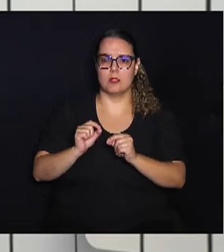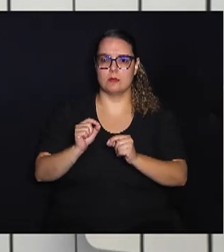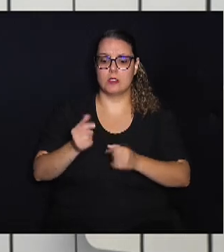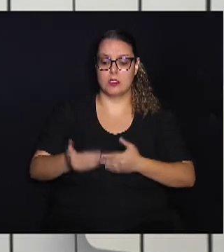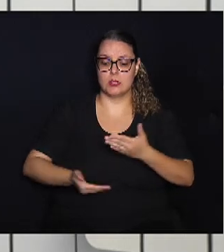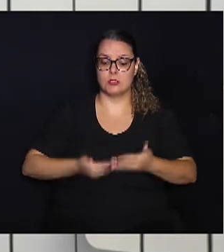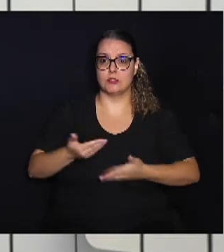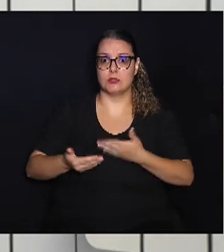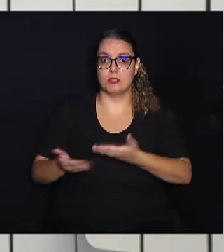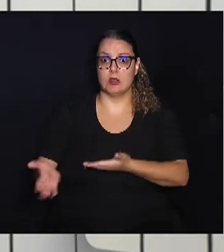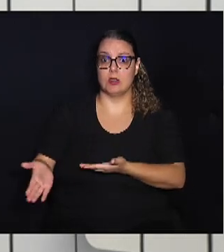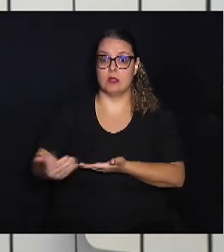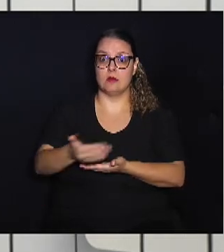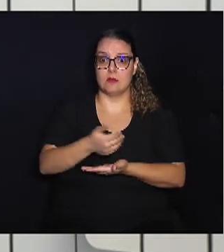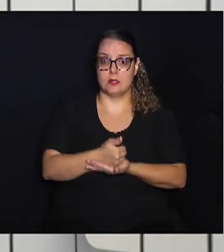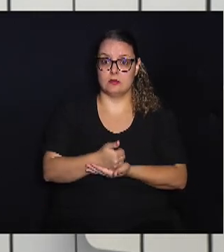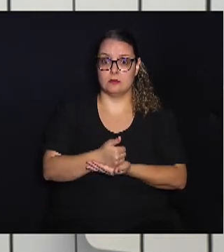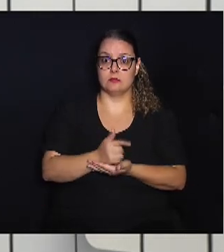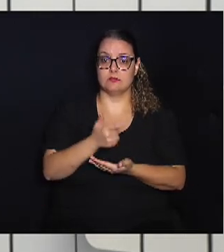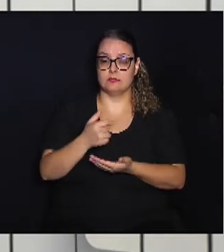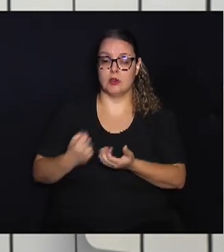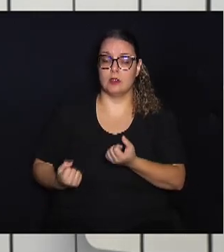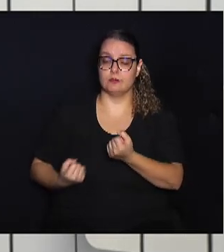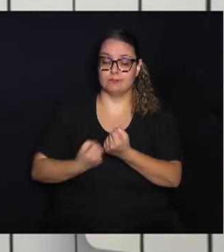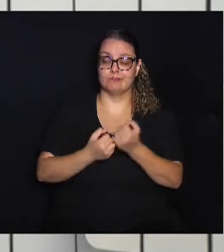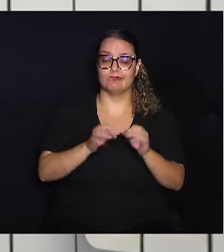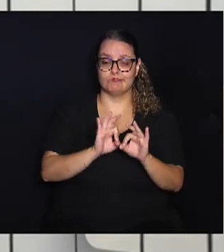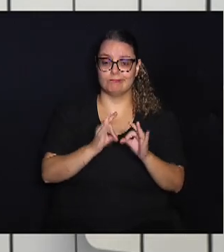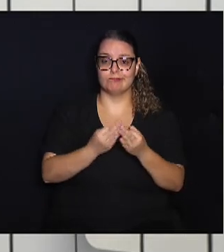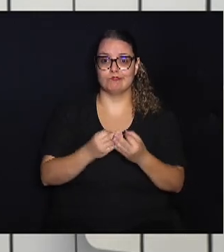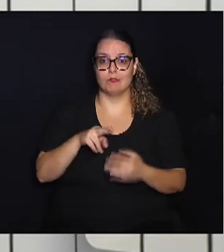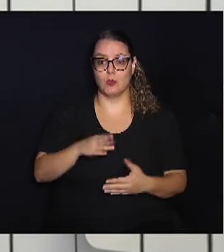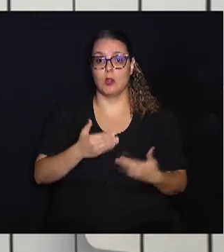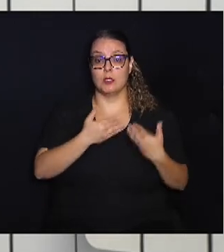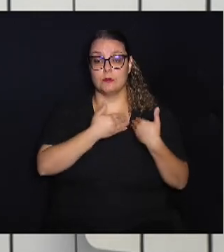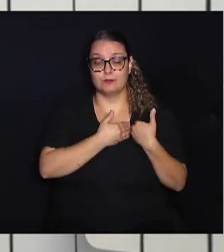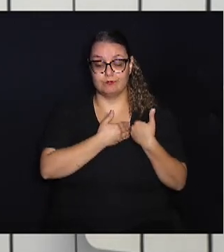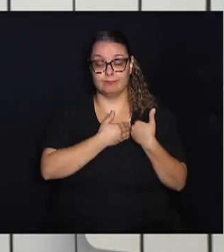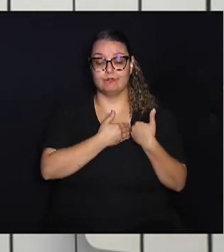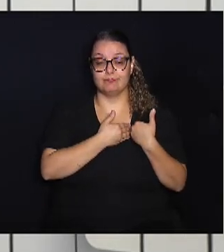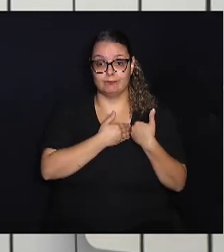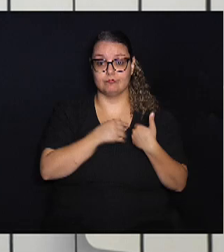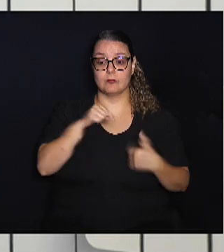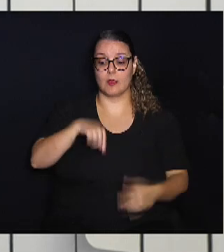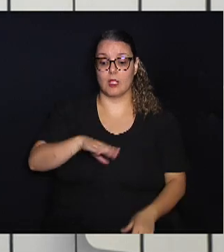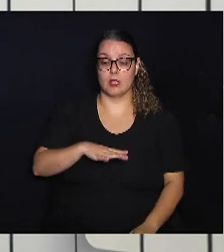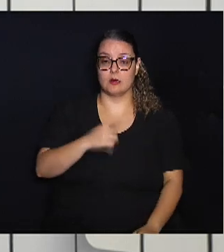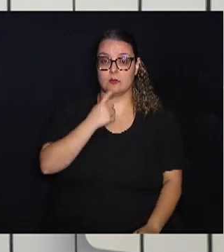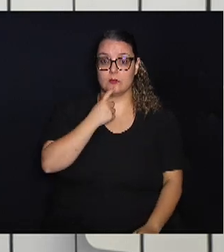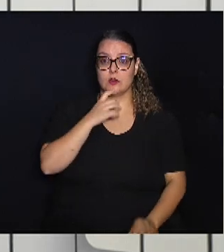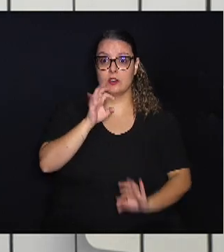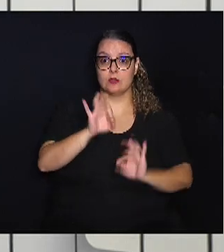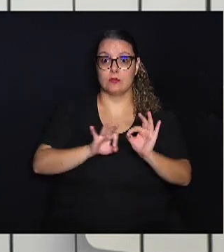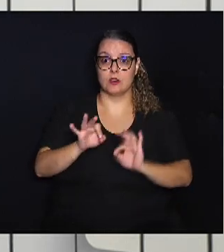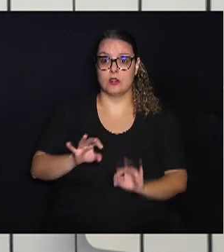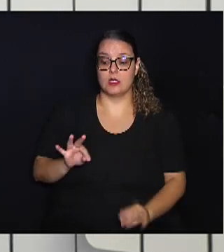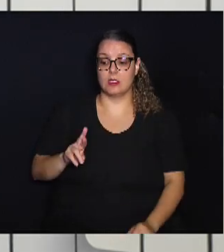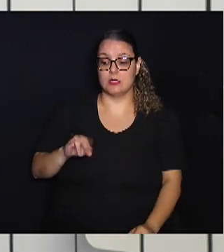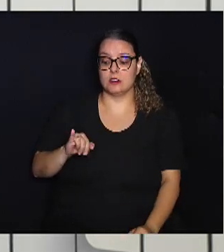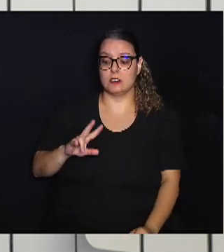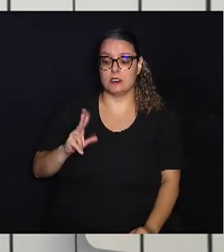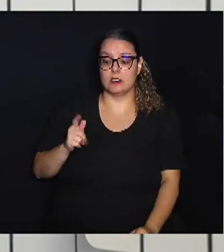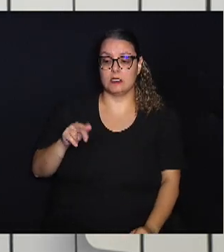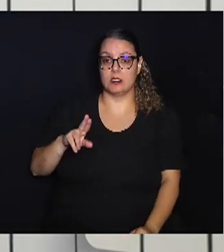de acolhimento sem o apoio da família ou responsáveis. Em Campinas, o projeto Trilhar